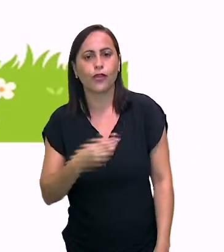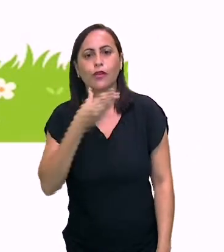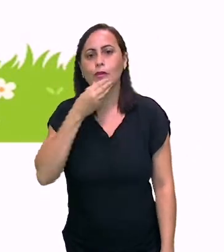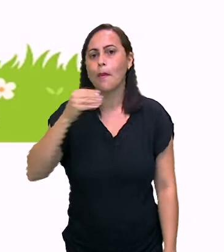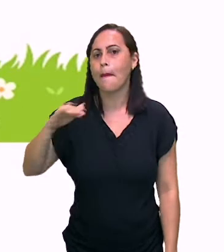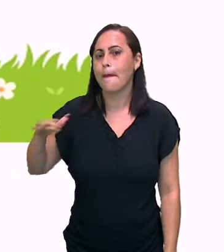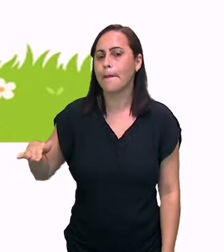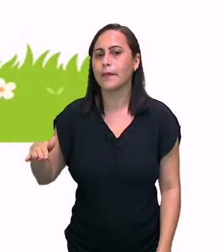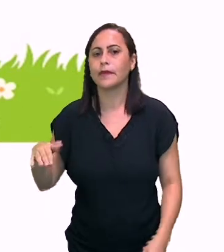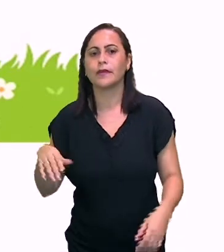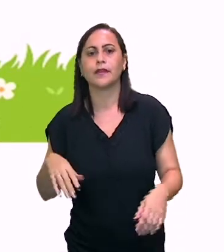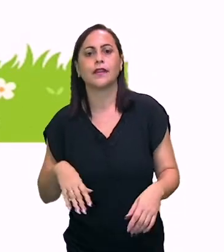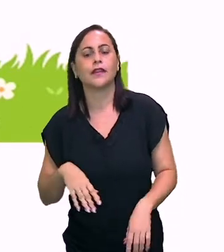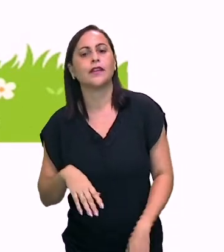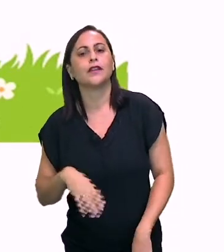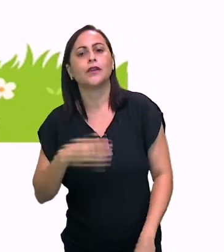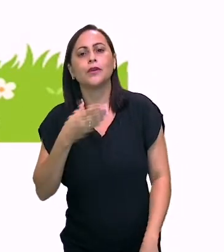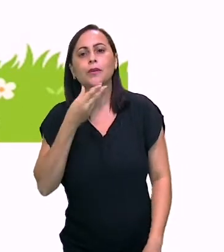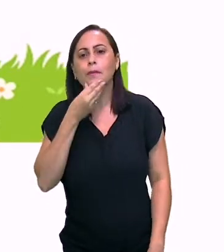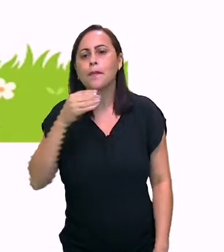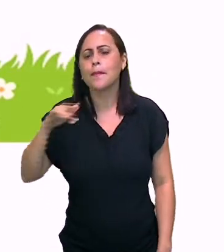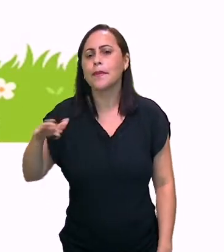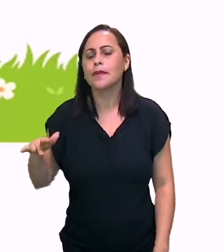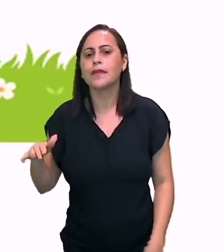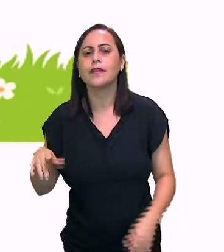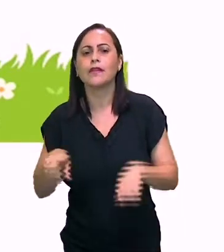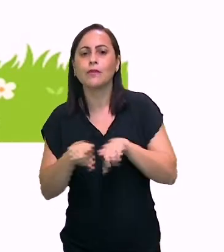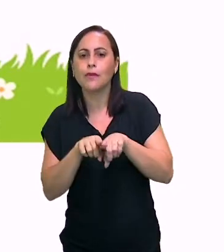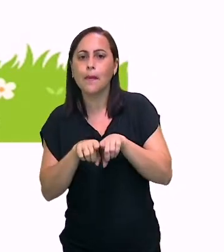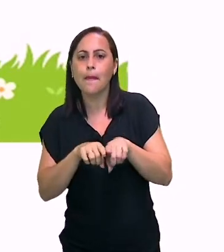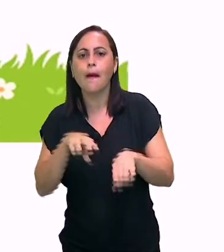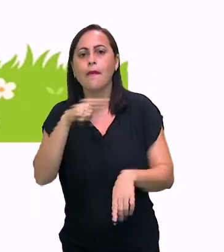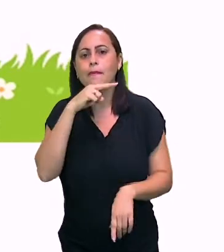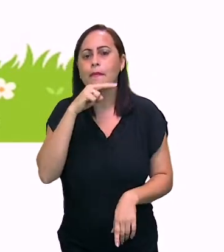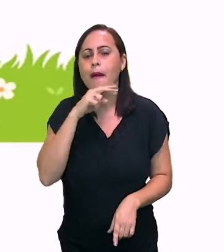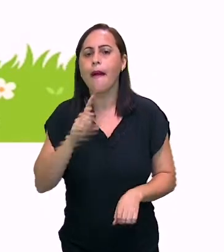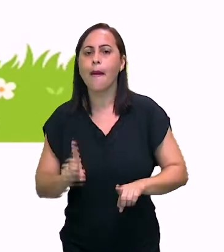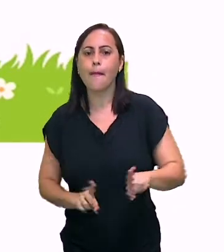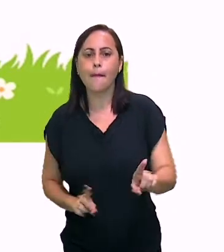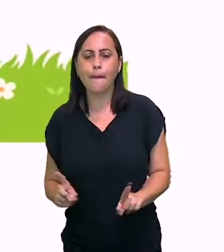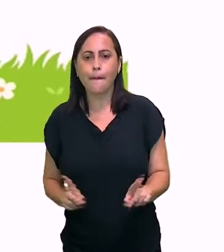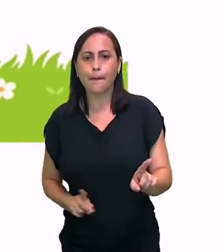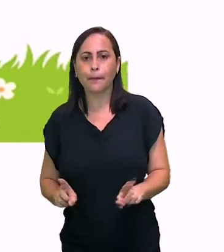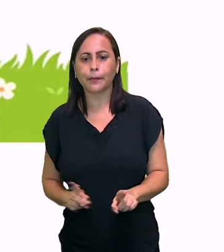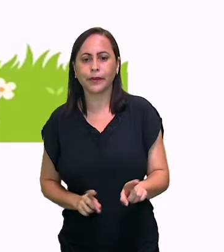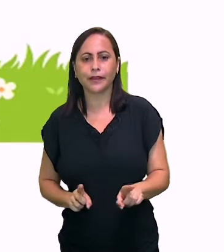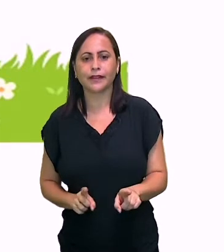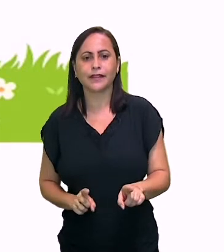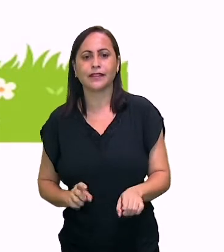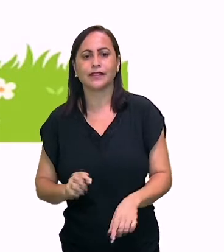irmão, neto, primo, pedestre, passageiro,